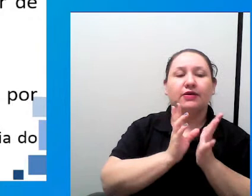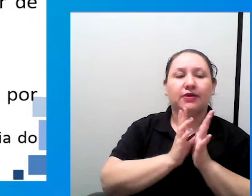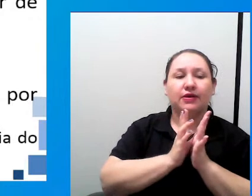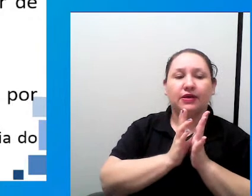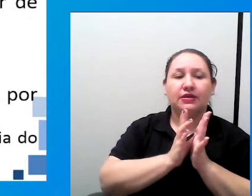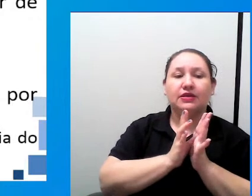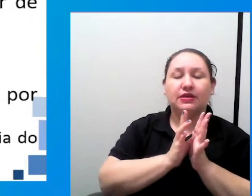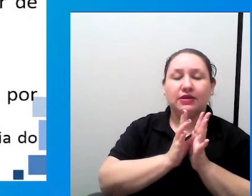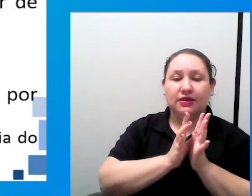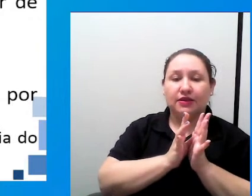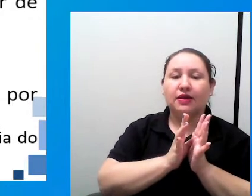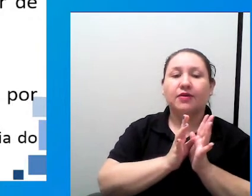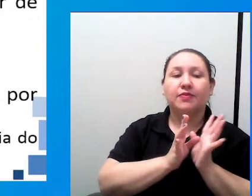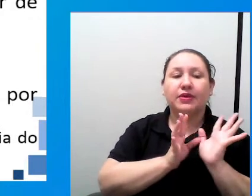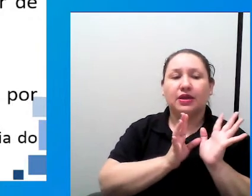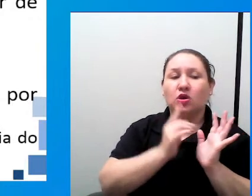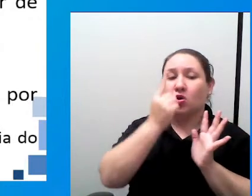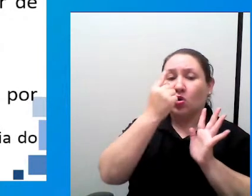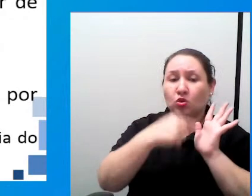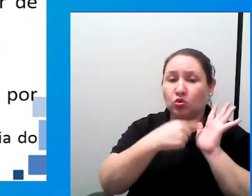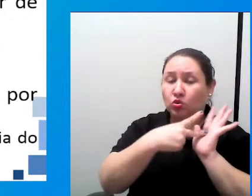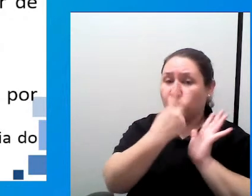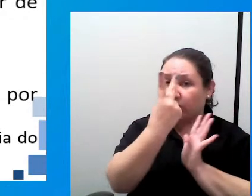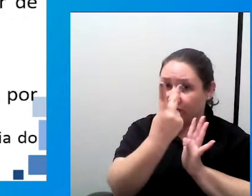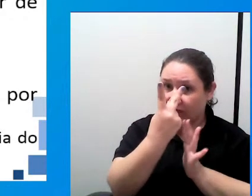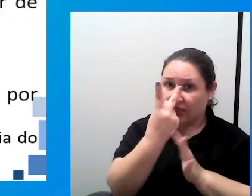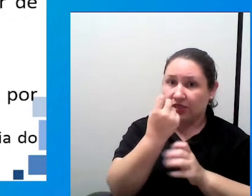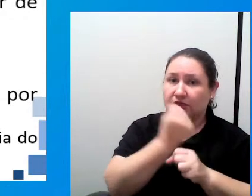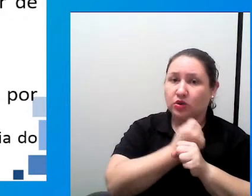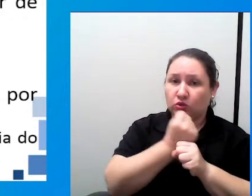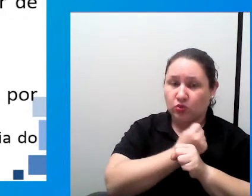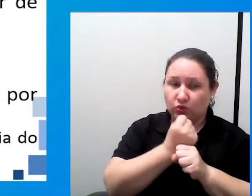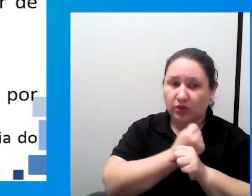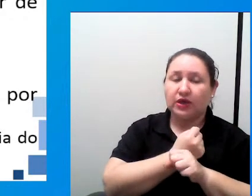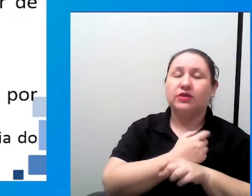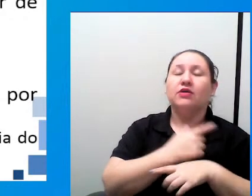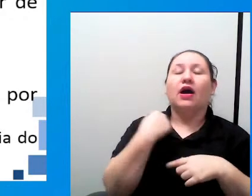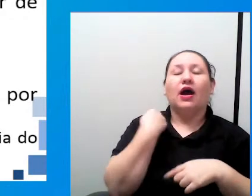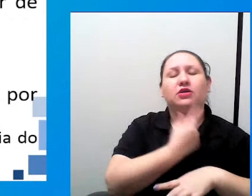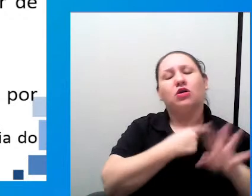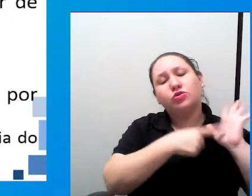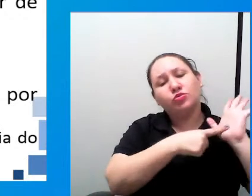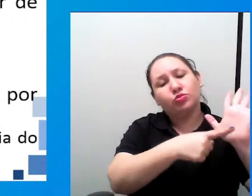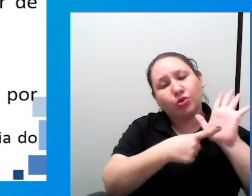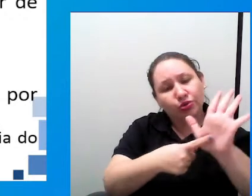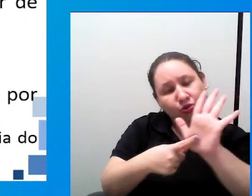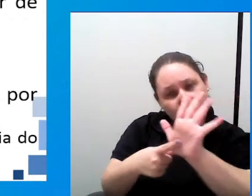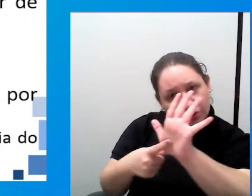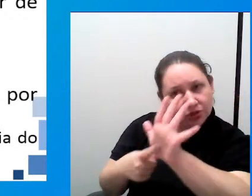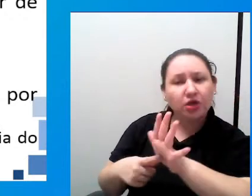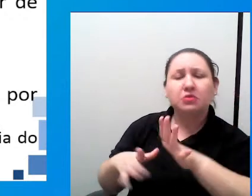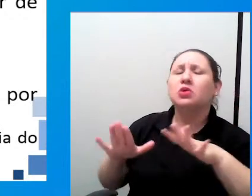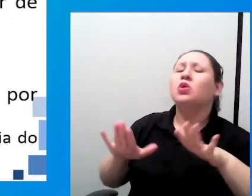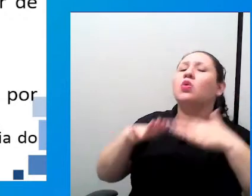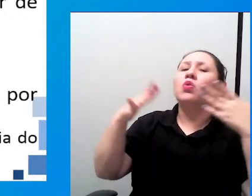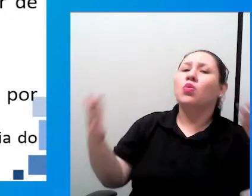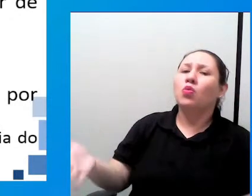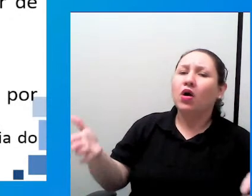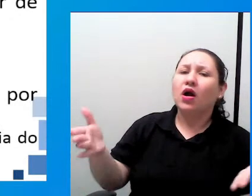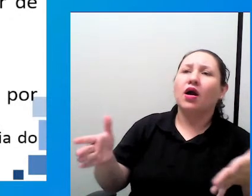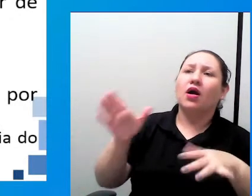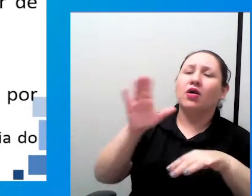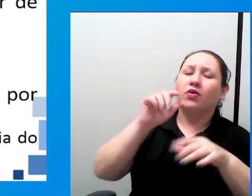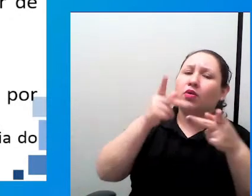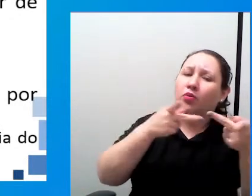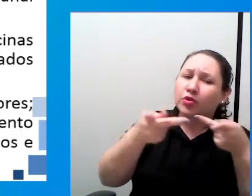expõe as atividades que nós executamos de extensão ou as atividades acadêmicas que realizamos ao